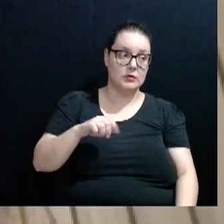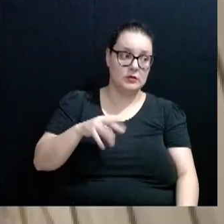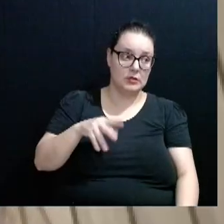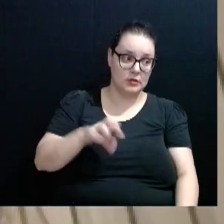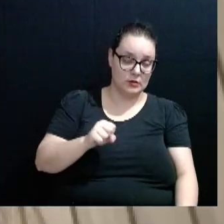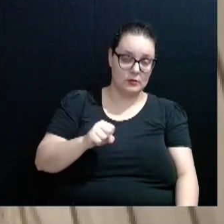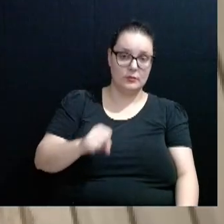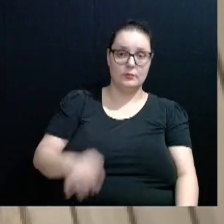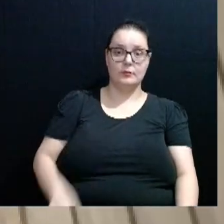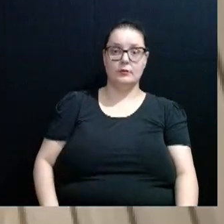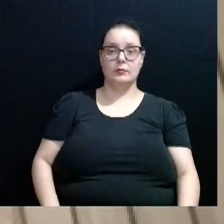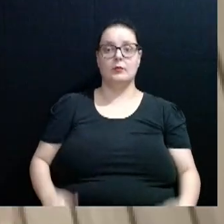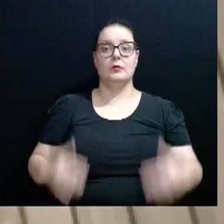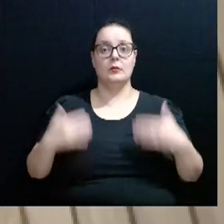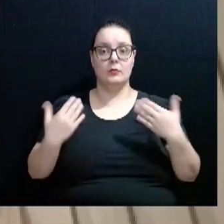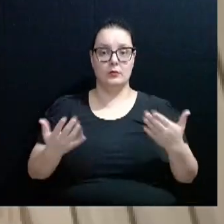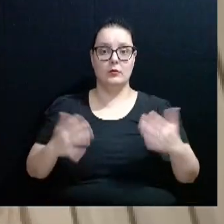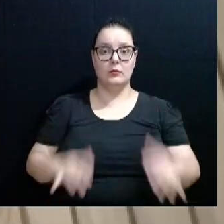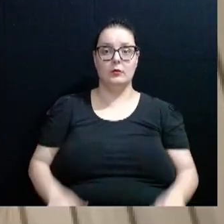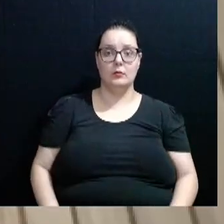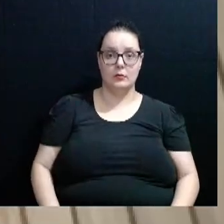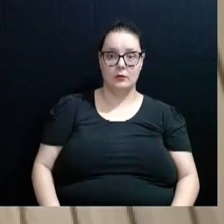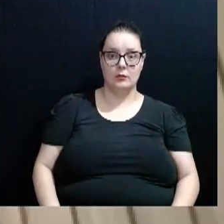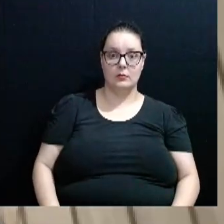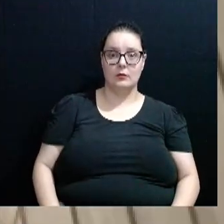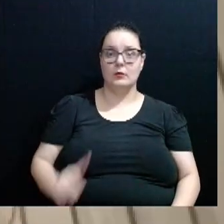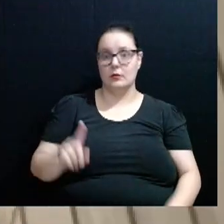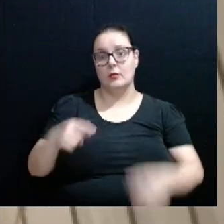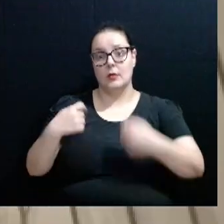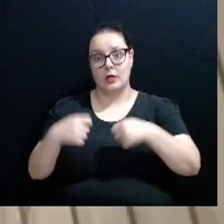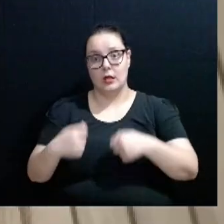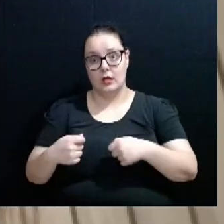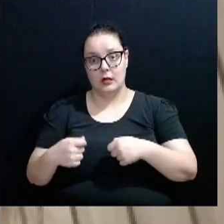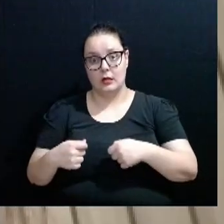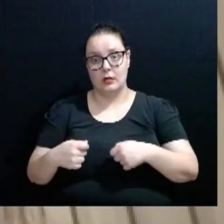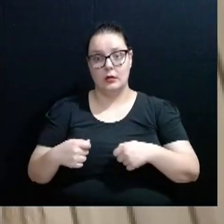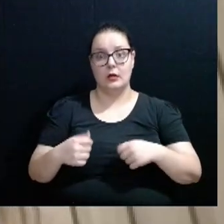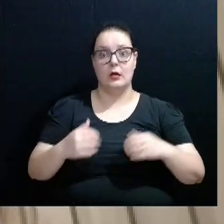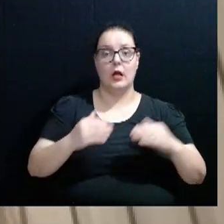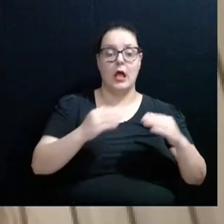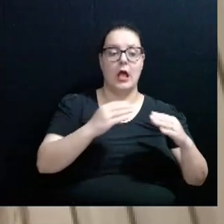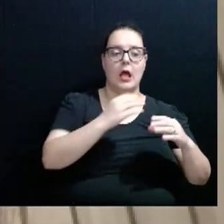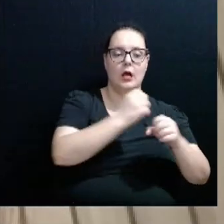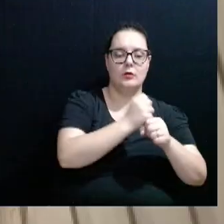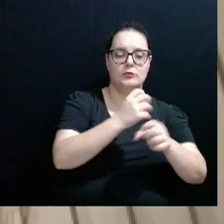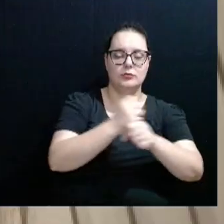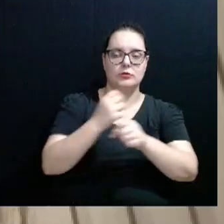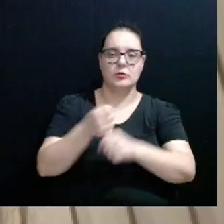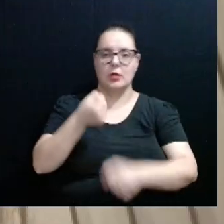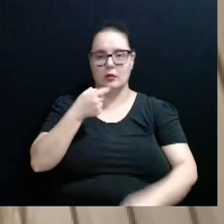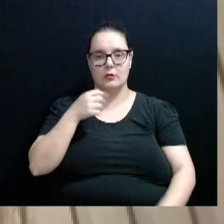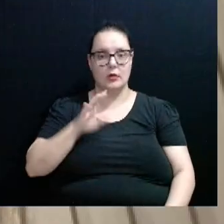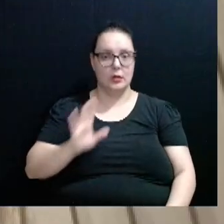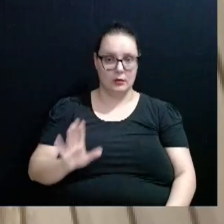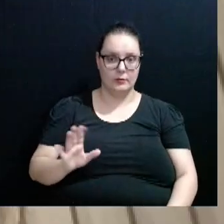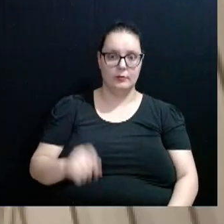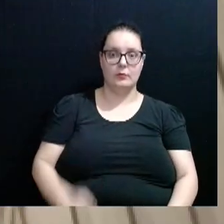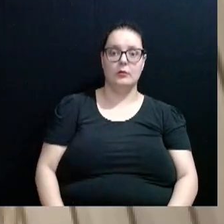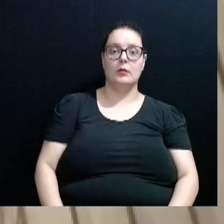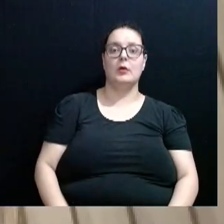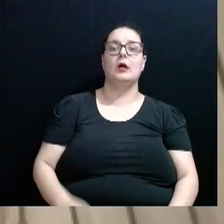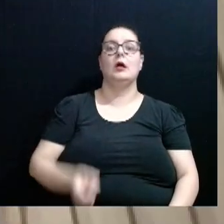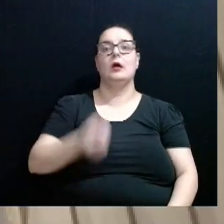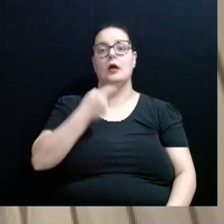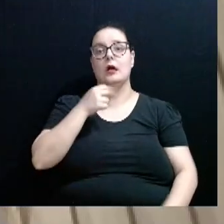Bom, não é necessário haver a combinação de medicamentos, né? Na verdade, a intoxicação medicamentosa nada